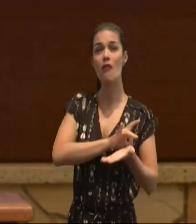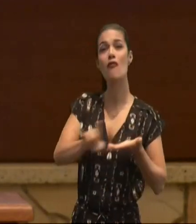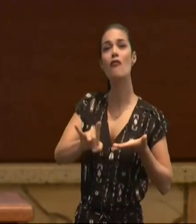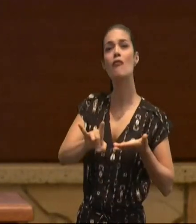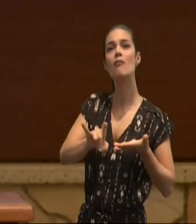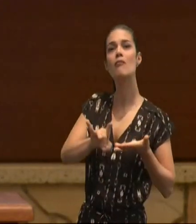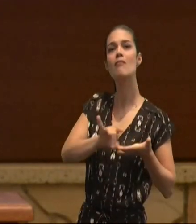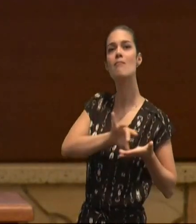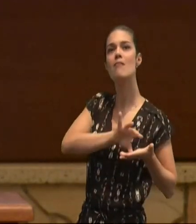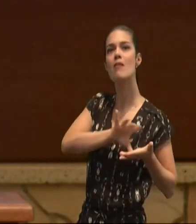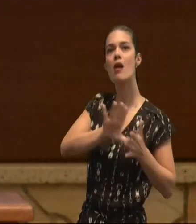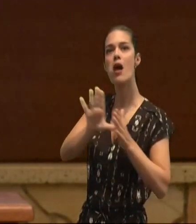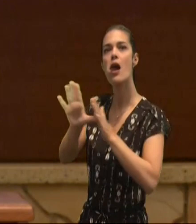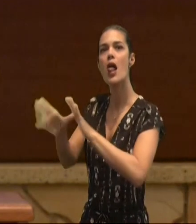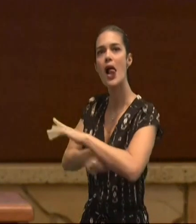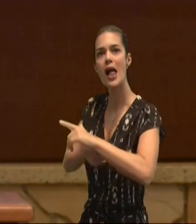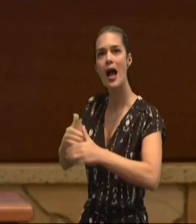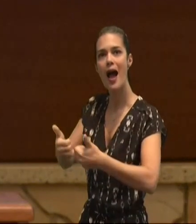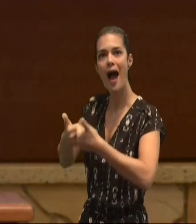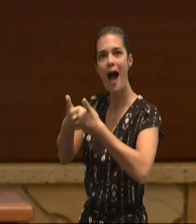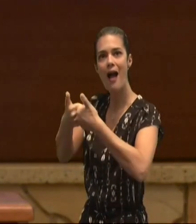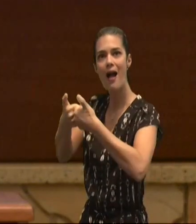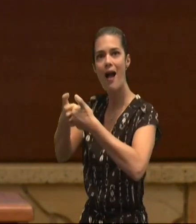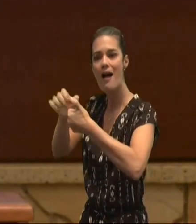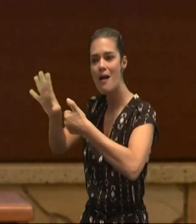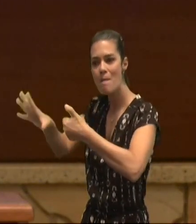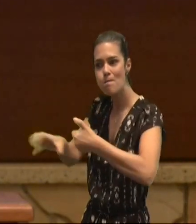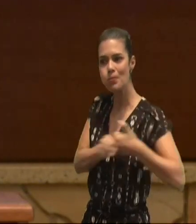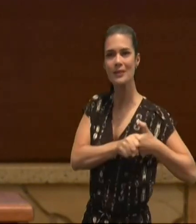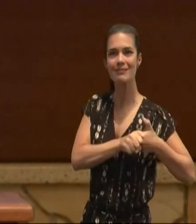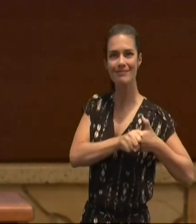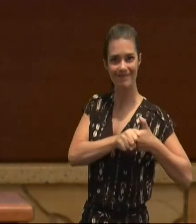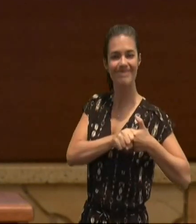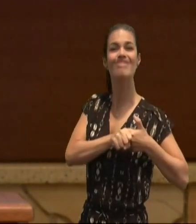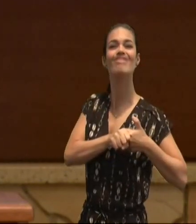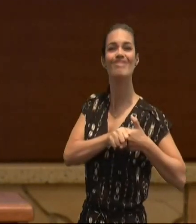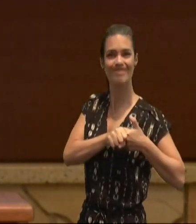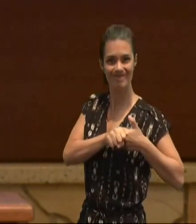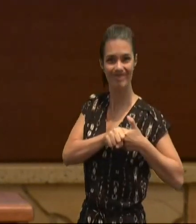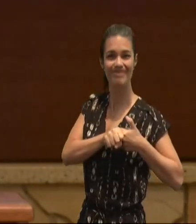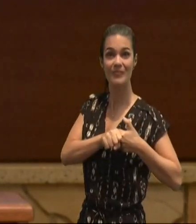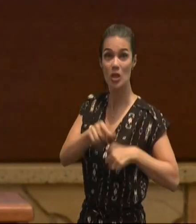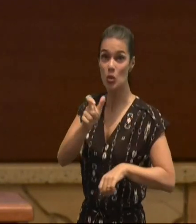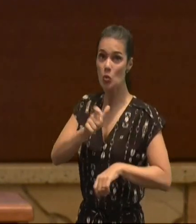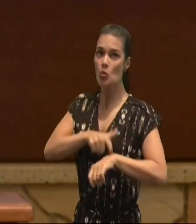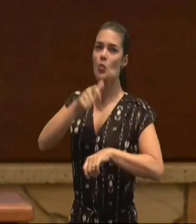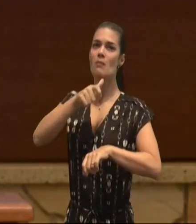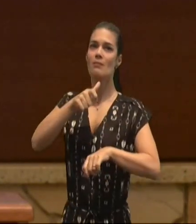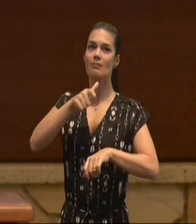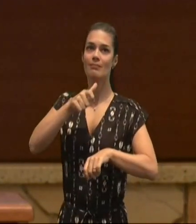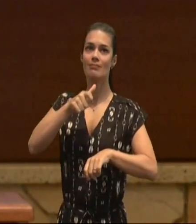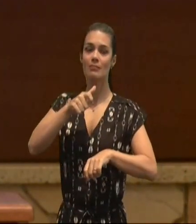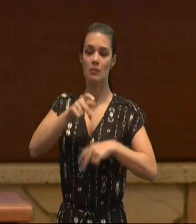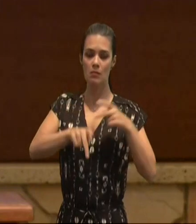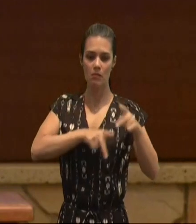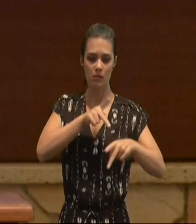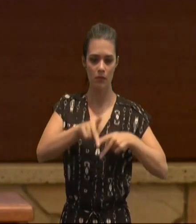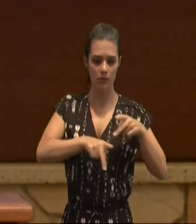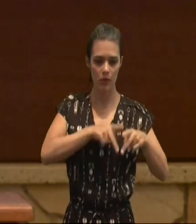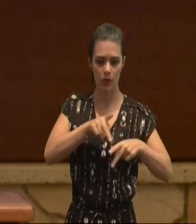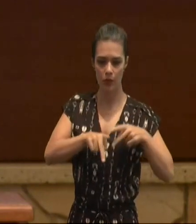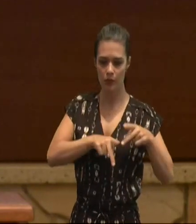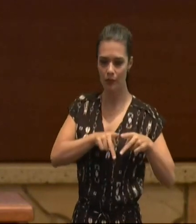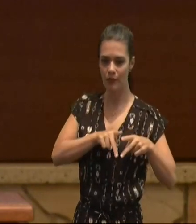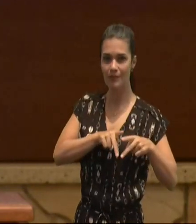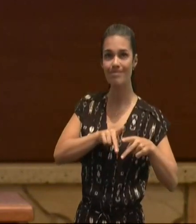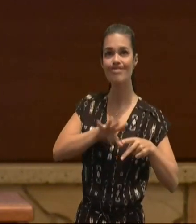levaram a arca de Deus. A palavra do Senhor diz que naquele momento os filisteus levaram